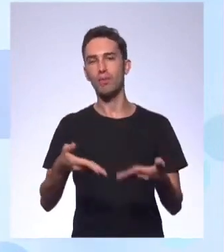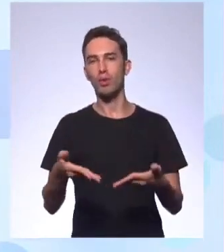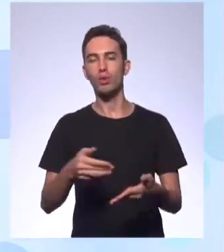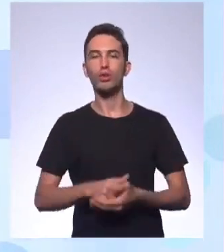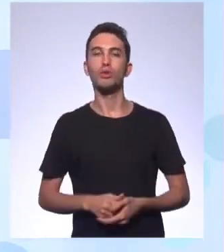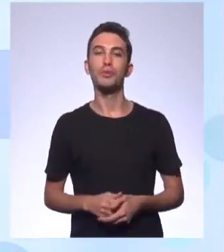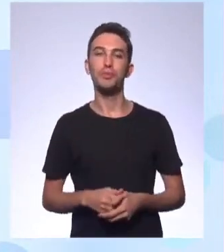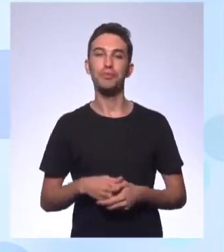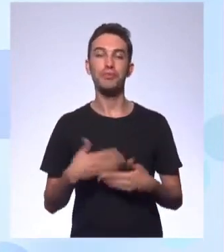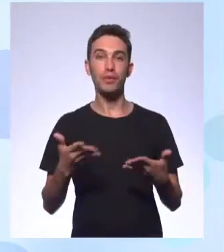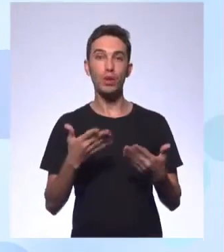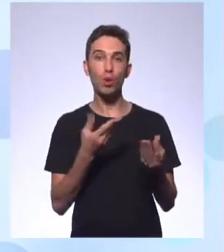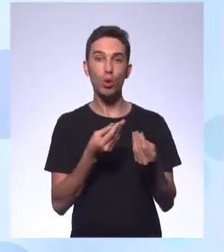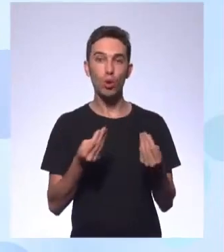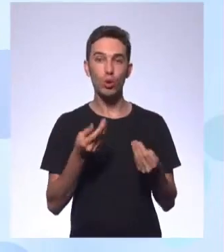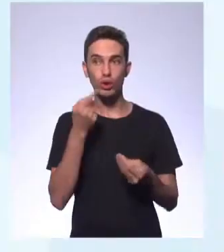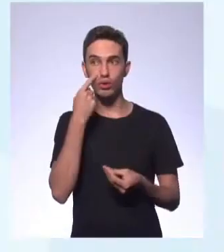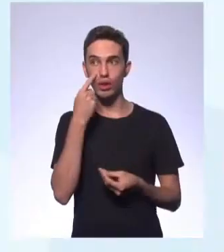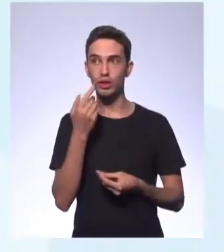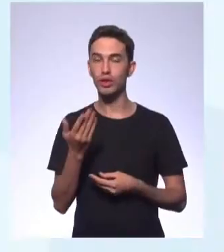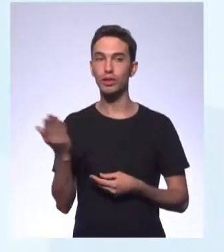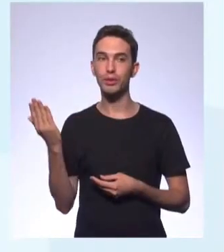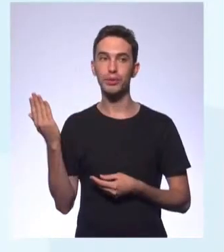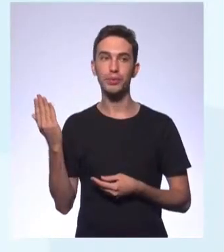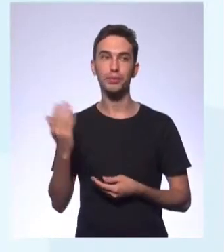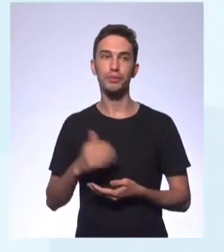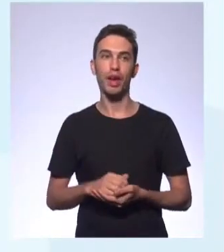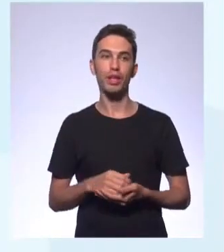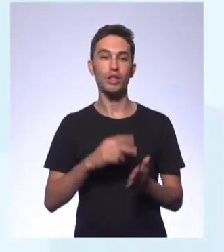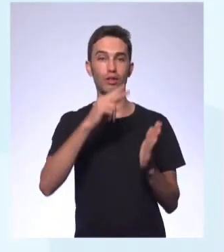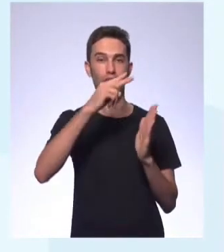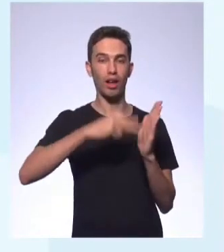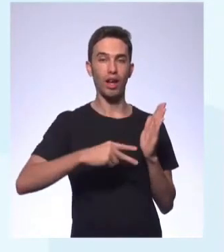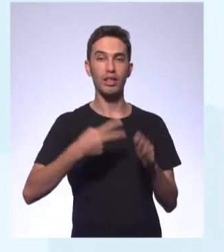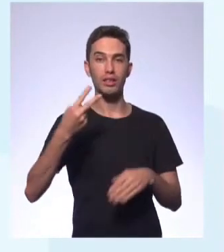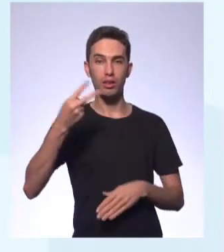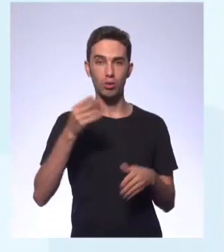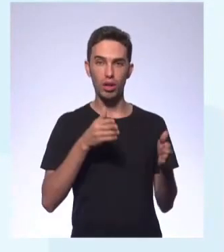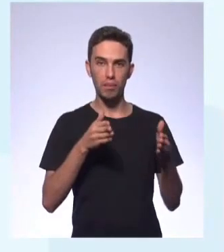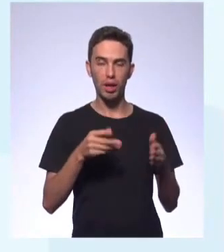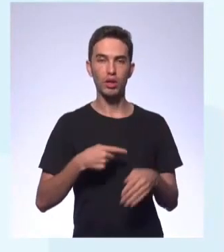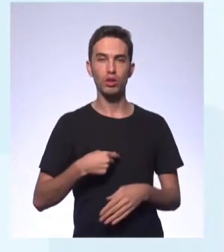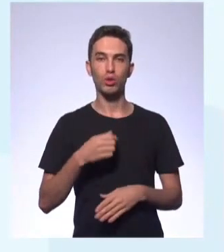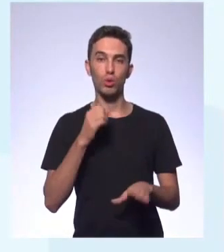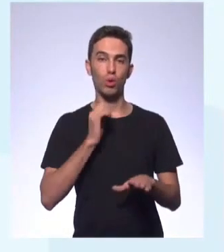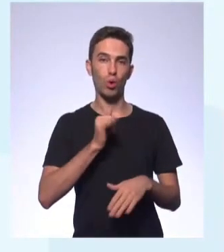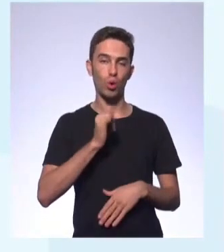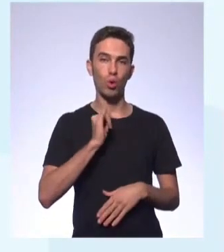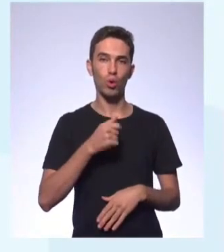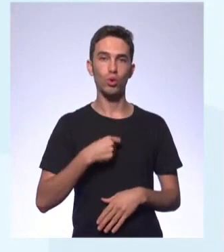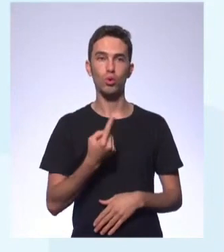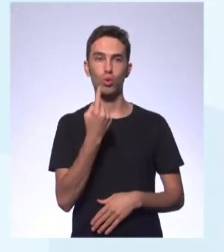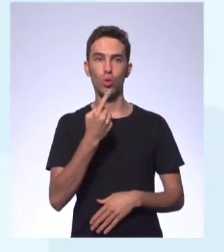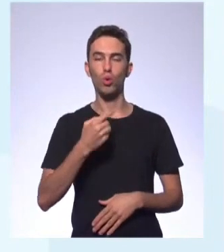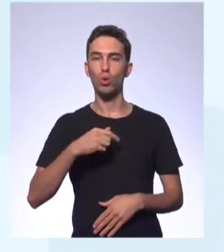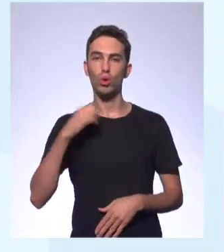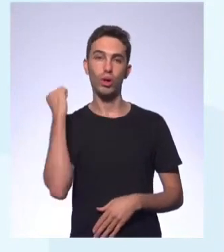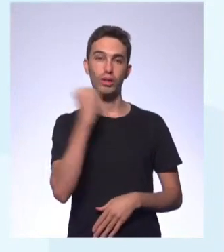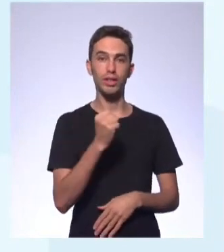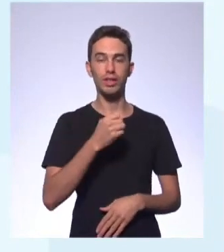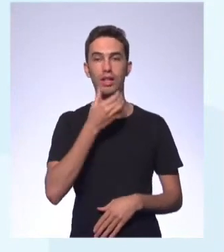faremos hoje? Bastante coisa na tela. Hoje vamos ler a segunda parte do conto O Único Assassinato de Cazuza de Lima